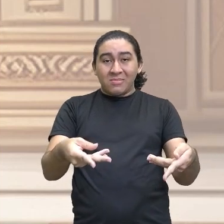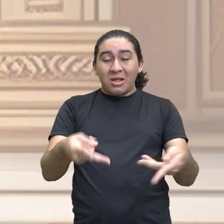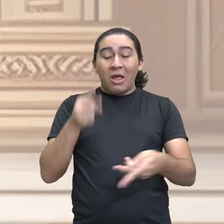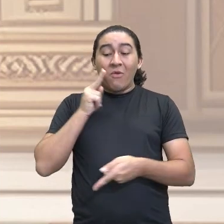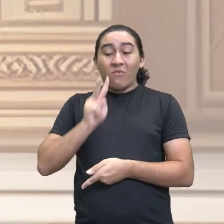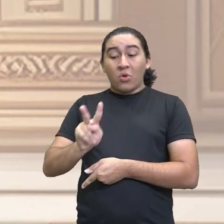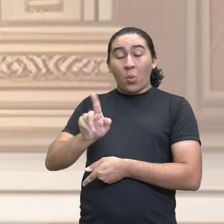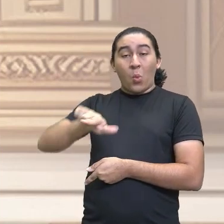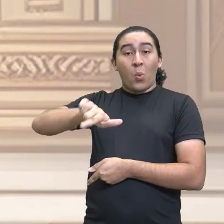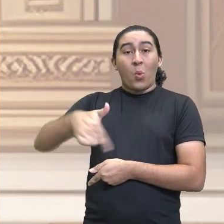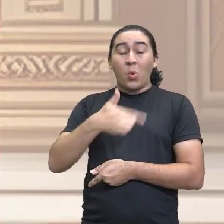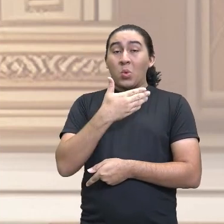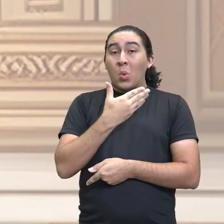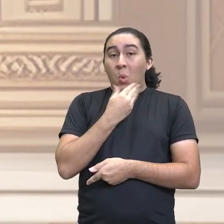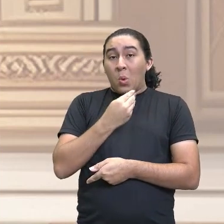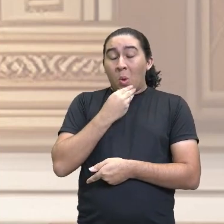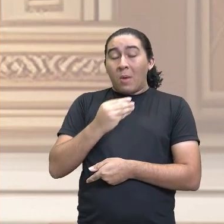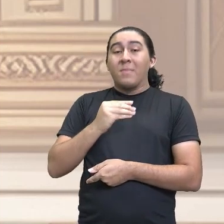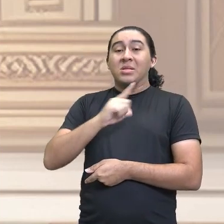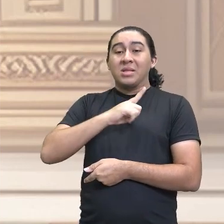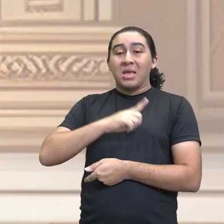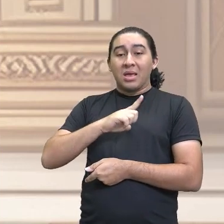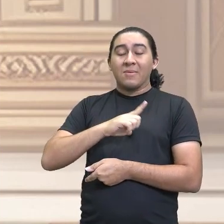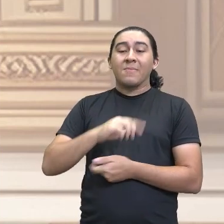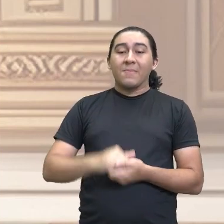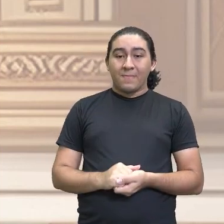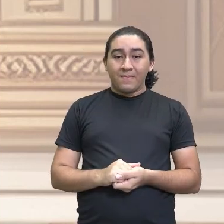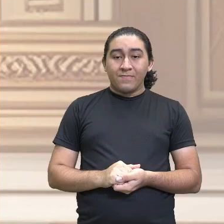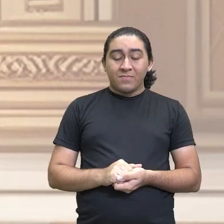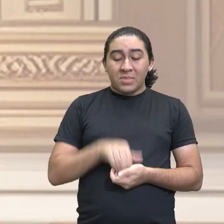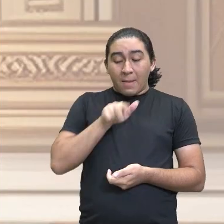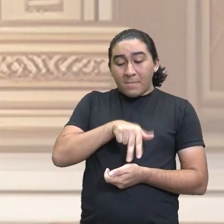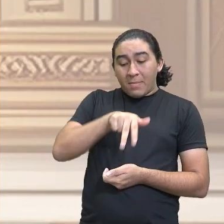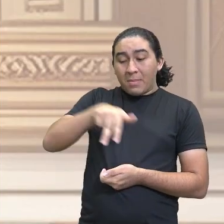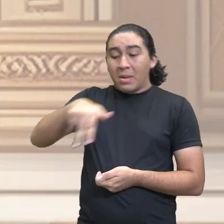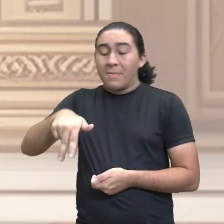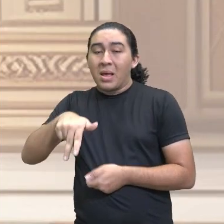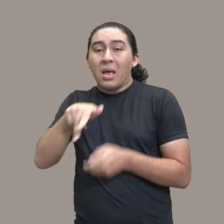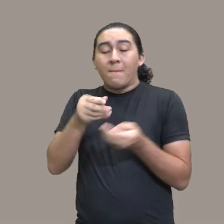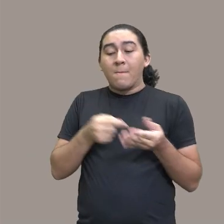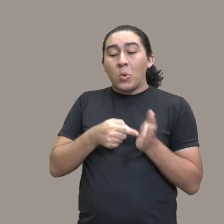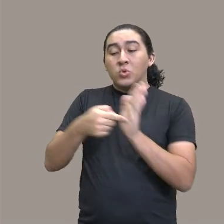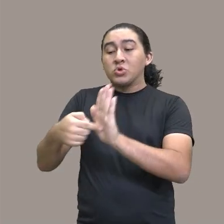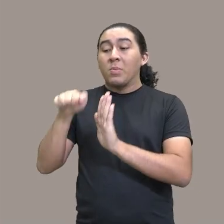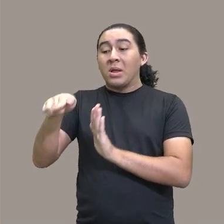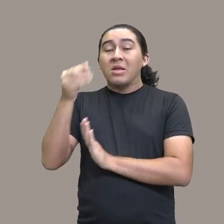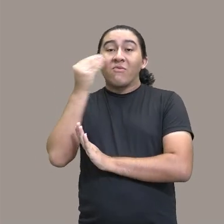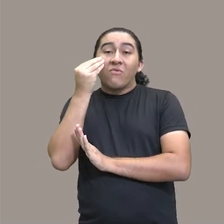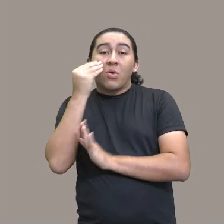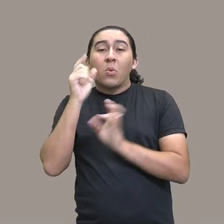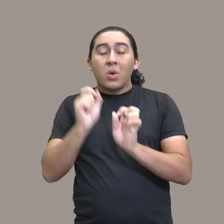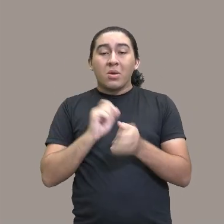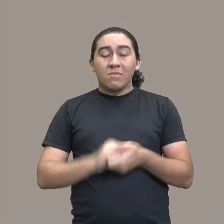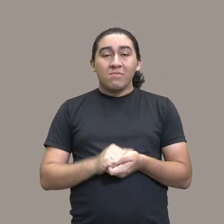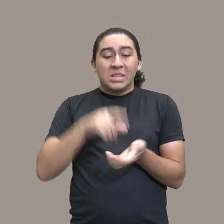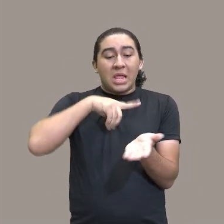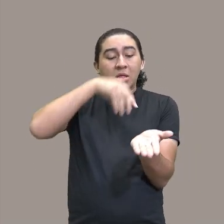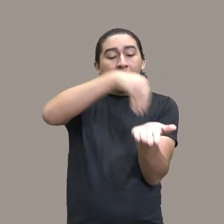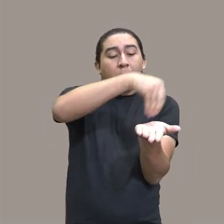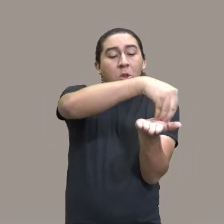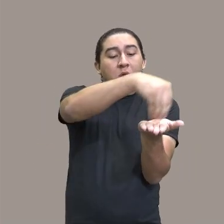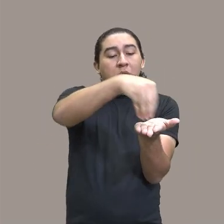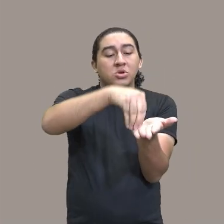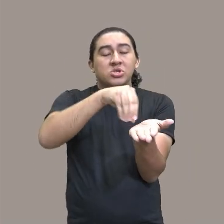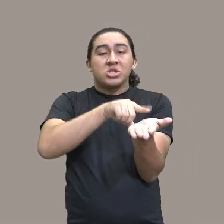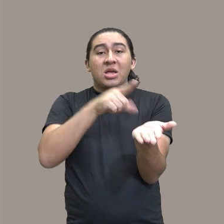Brahmane, sacerdote, chamado Lahur Sessa, foi até o rei e lhe apresentou um tabuleiro contendo